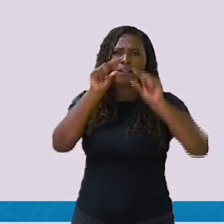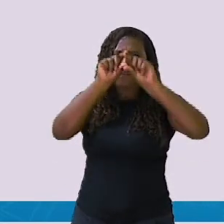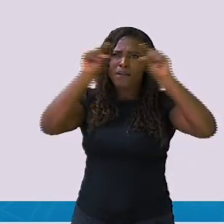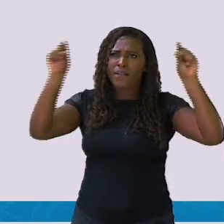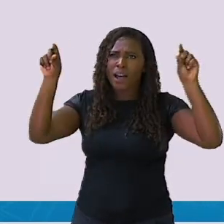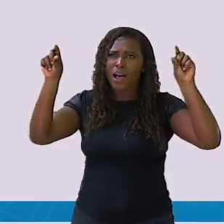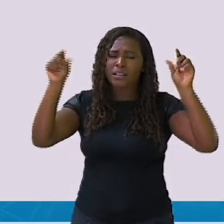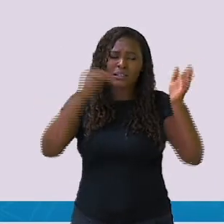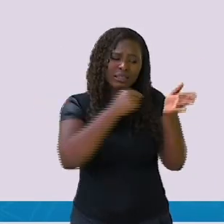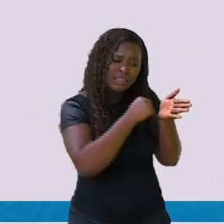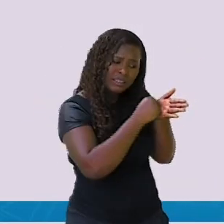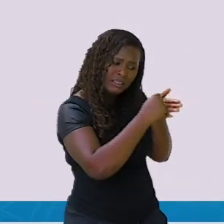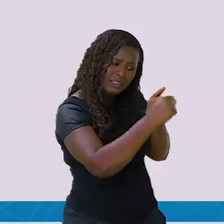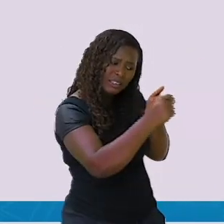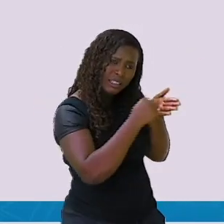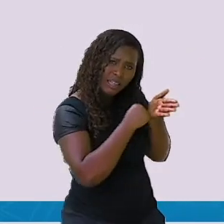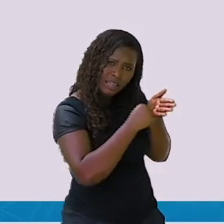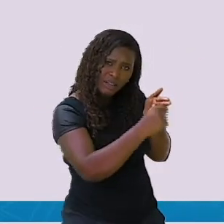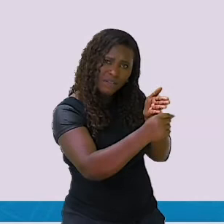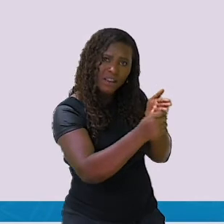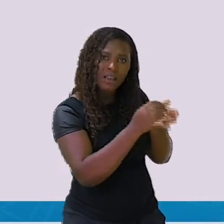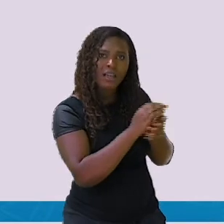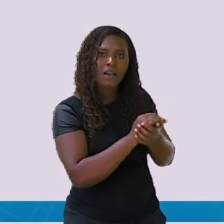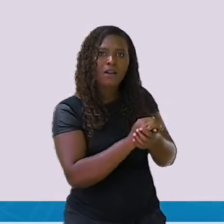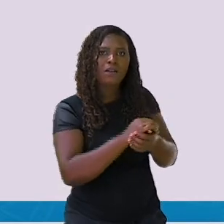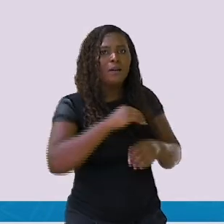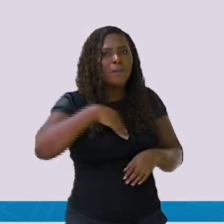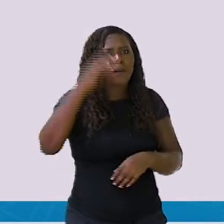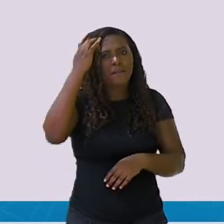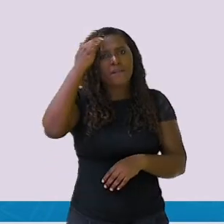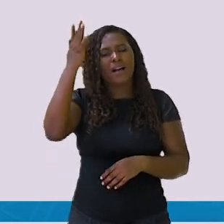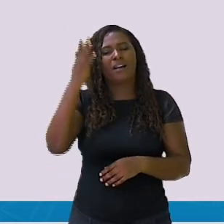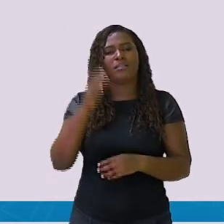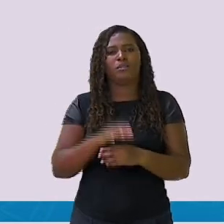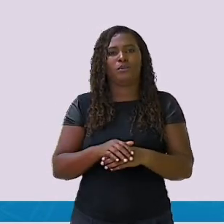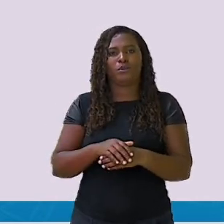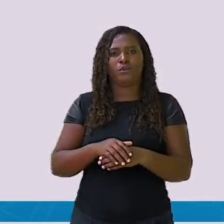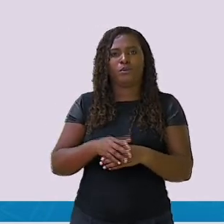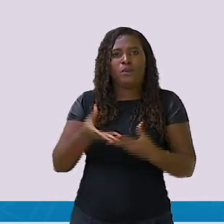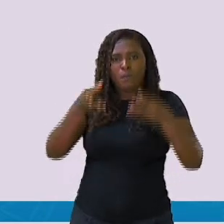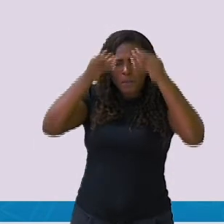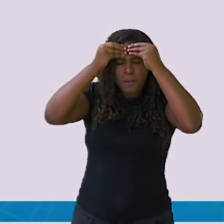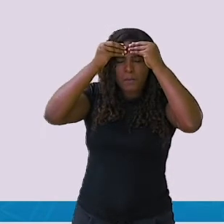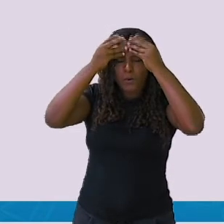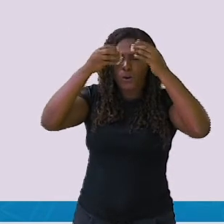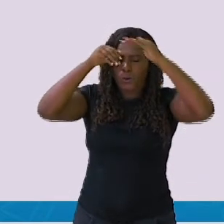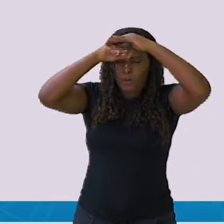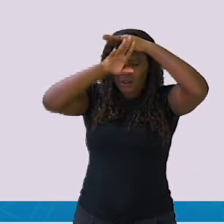sua memorização. Então, o importante é que você seja objetivo.